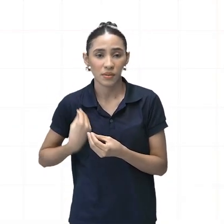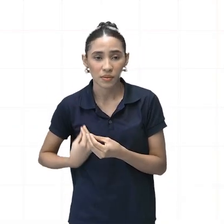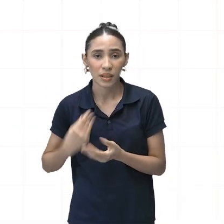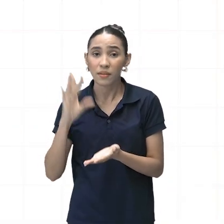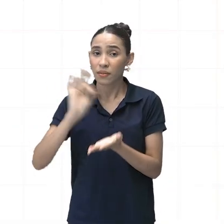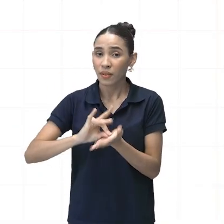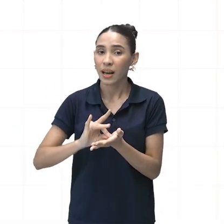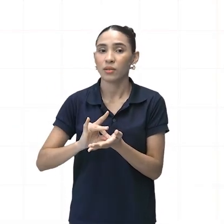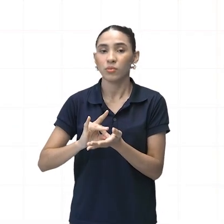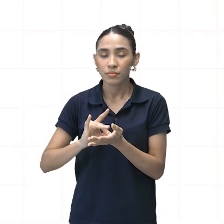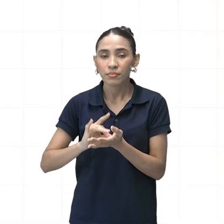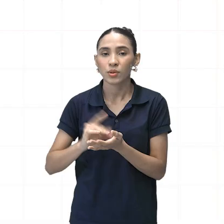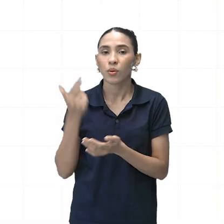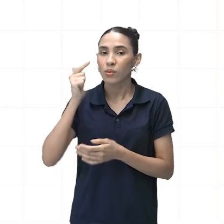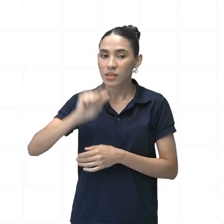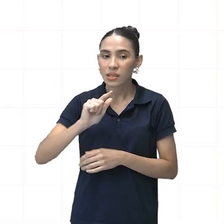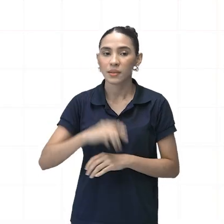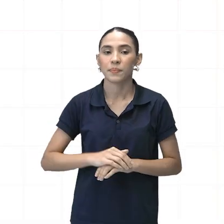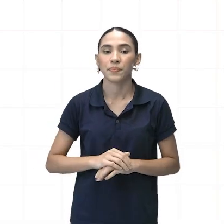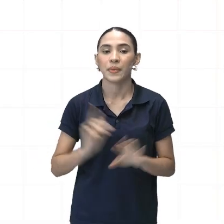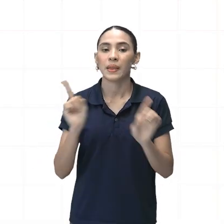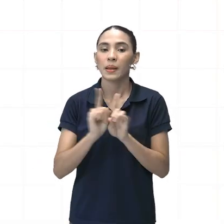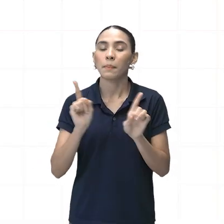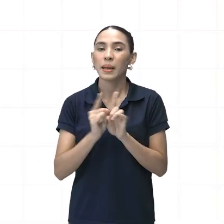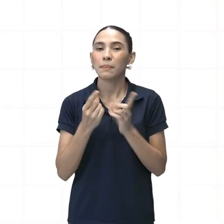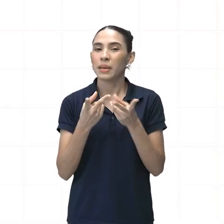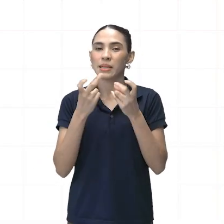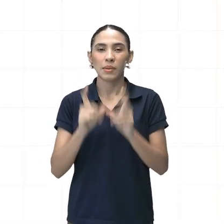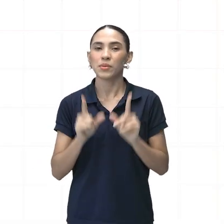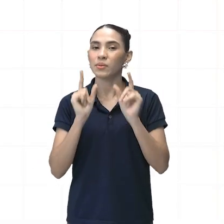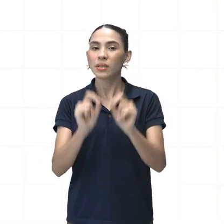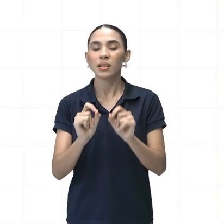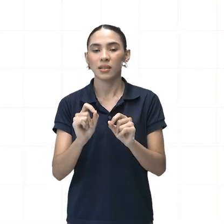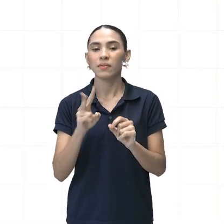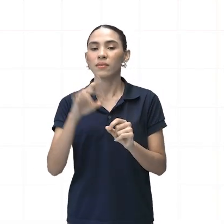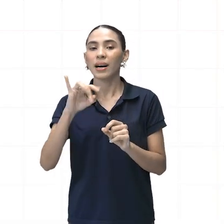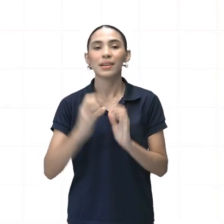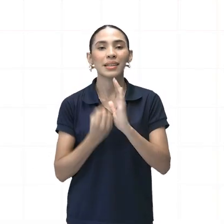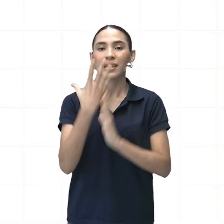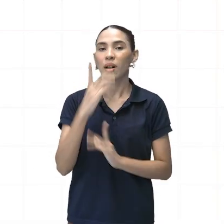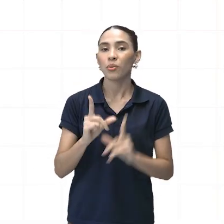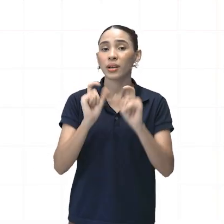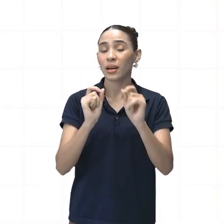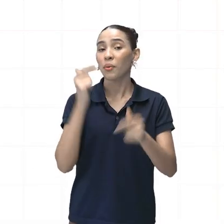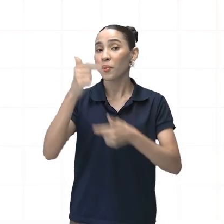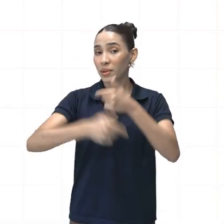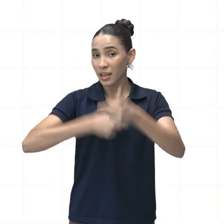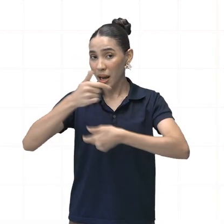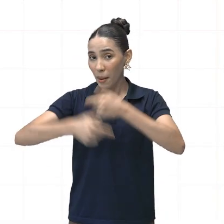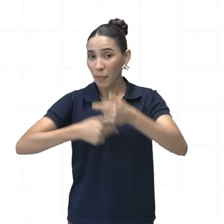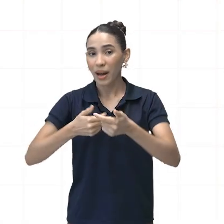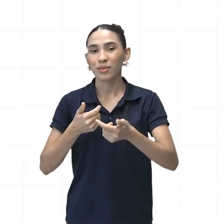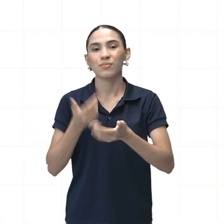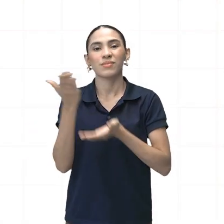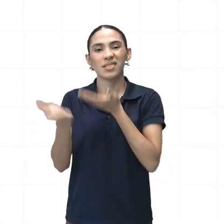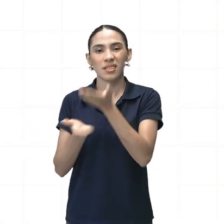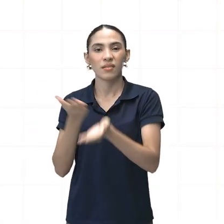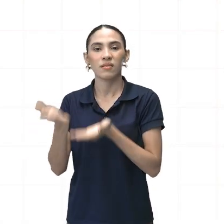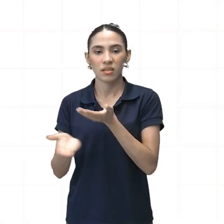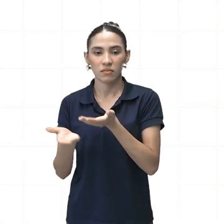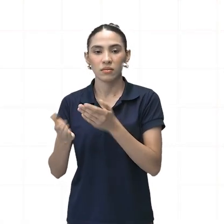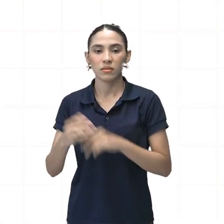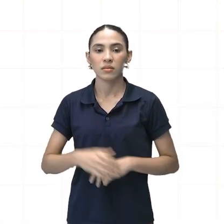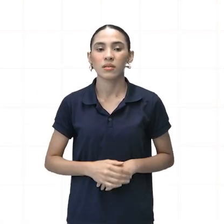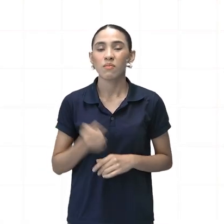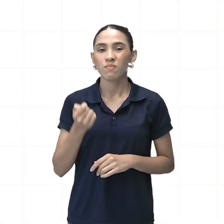realmente sobreviver. E também a gente acaba observando que acaba surgindo o quê? Um trabalho servil, tá?